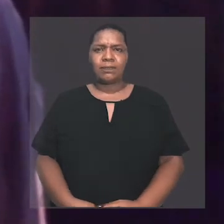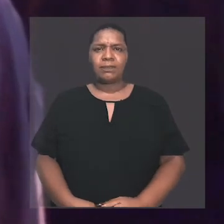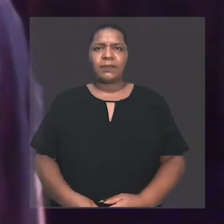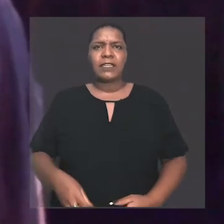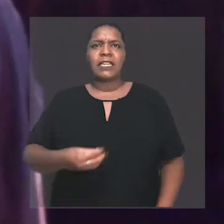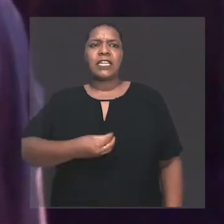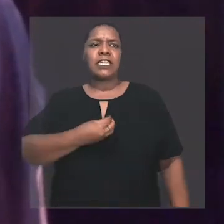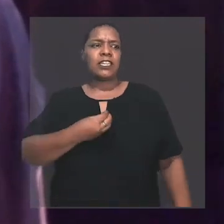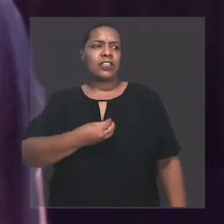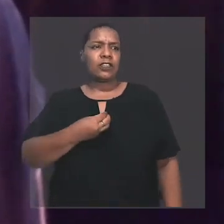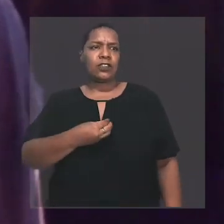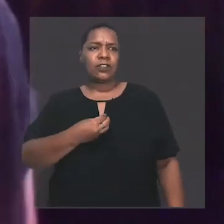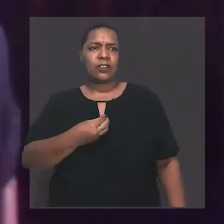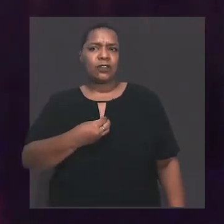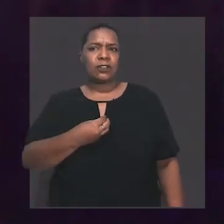Existe um...